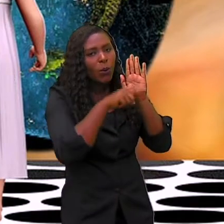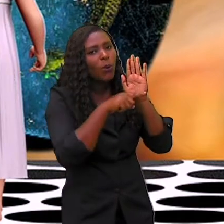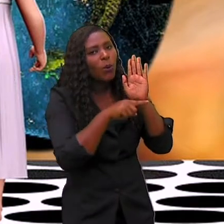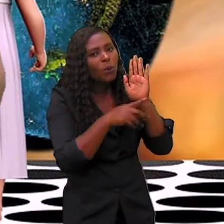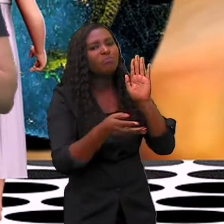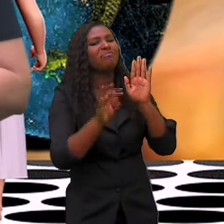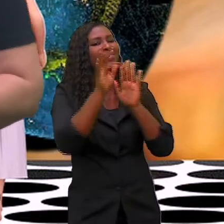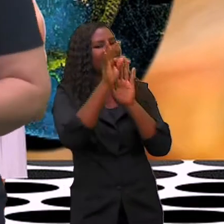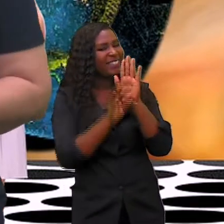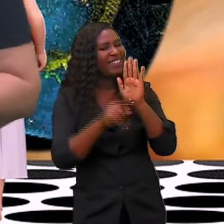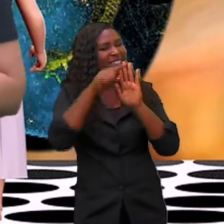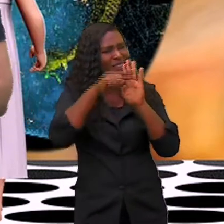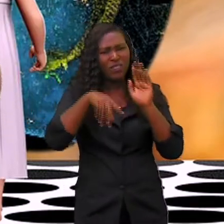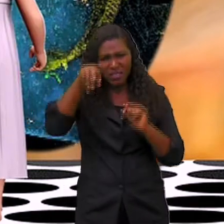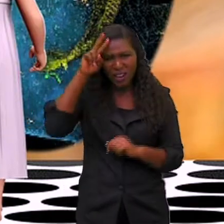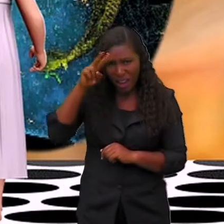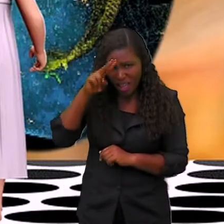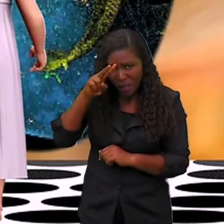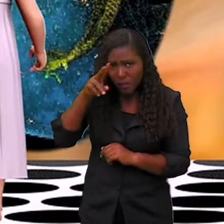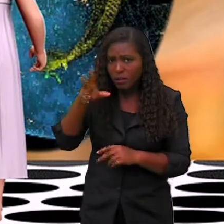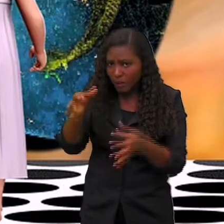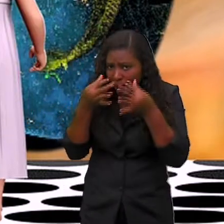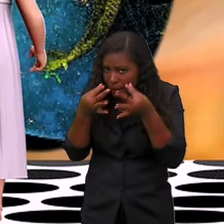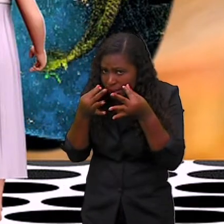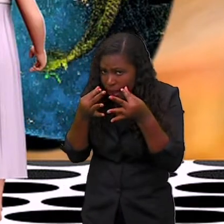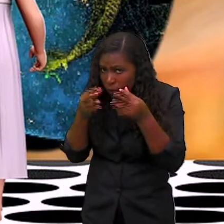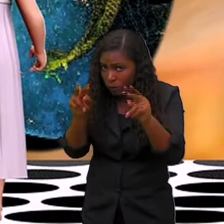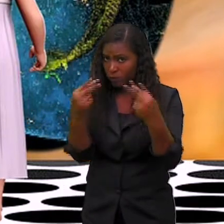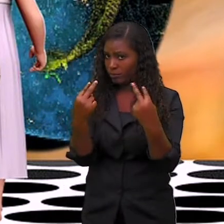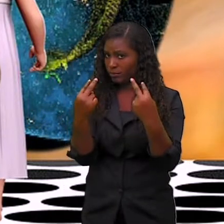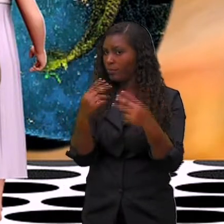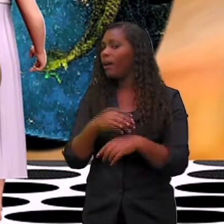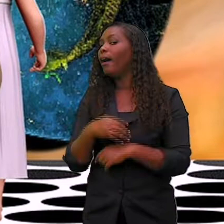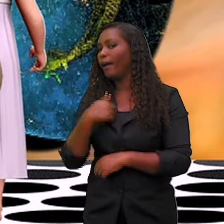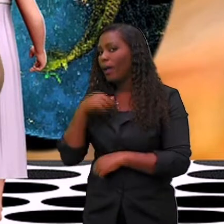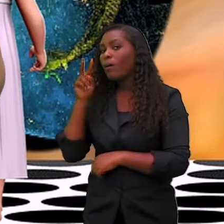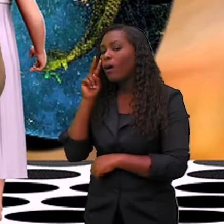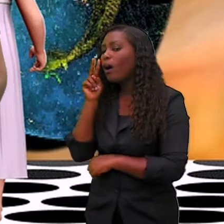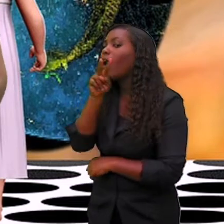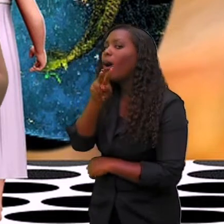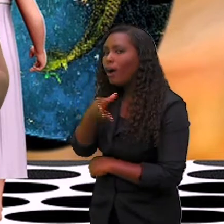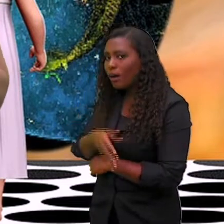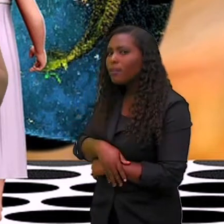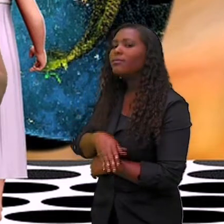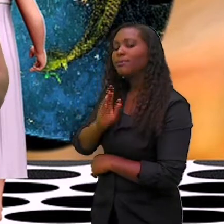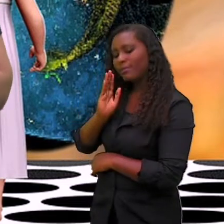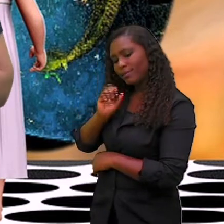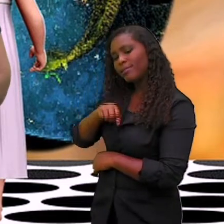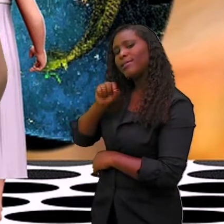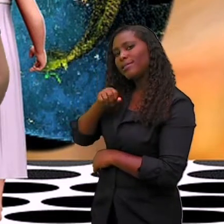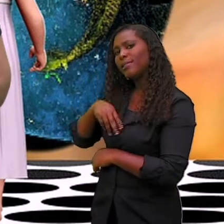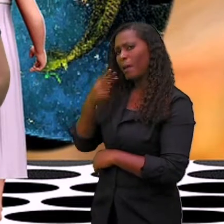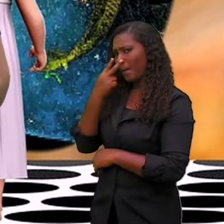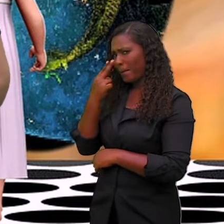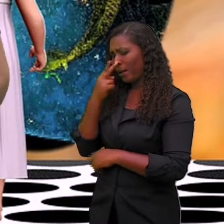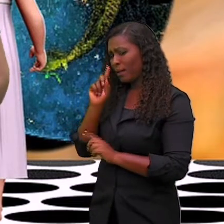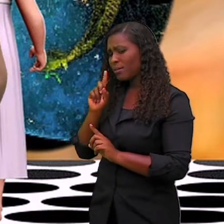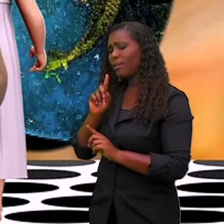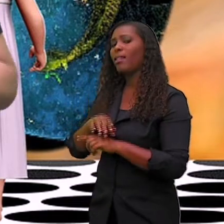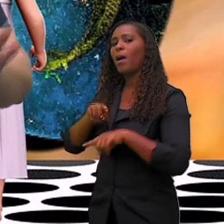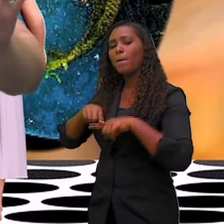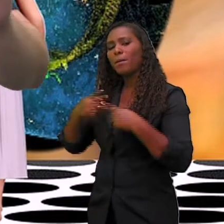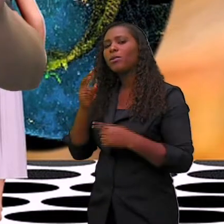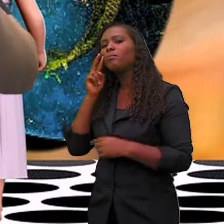prestando atenção, pessoal? Espero que sim, hein? Estou de olho em vocês, hein, ó. Estou aqui bem de olho. Parece que não, mas eu estou prestando atenção em